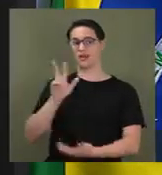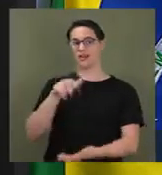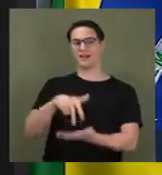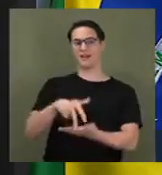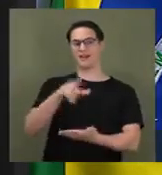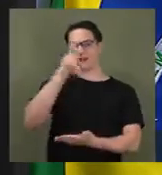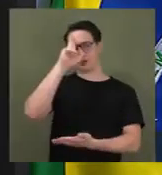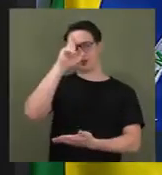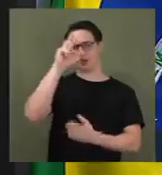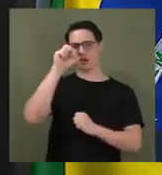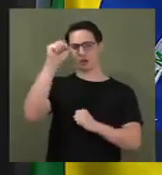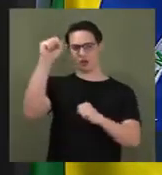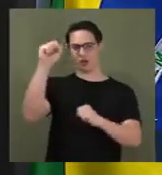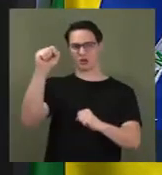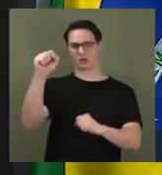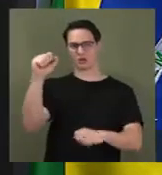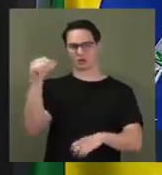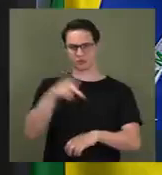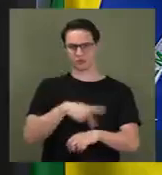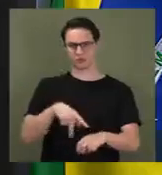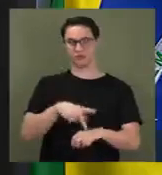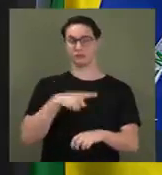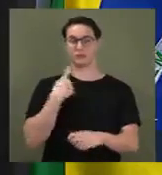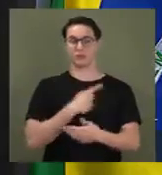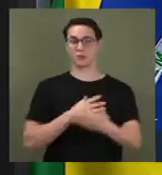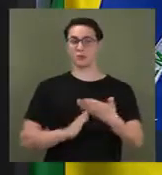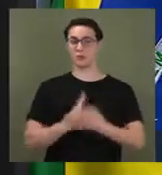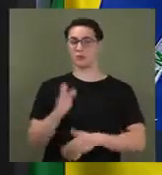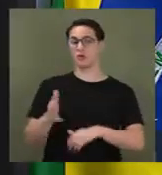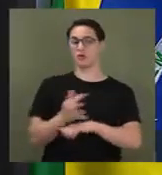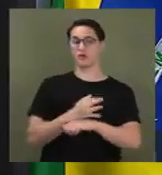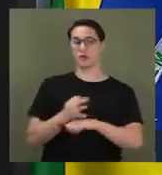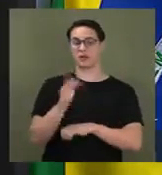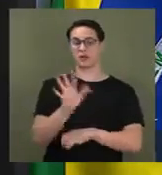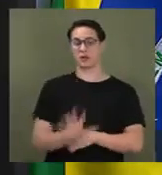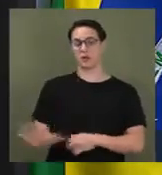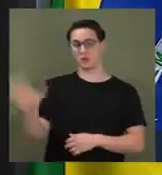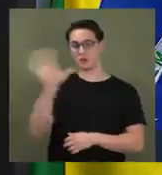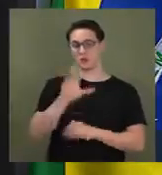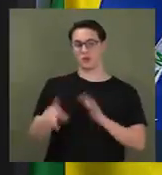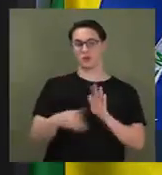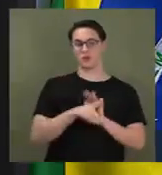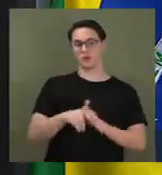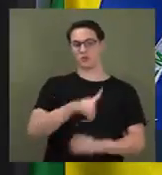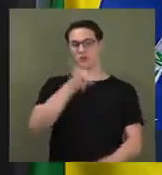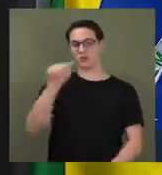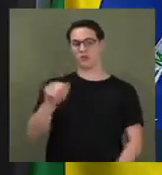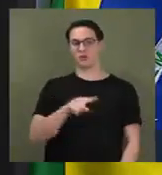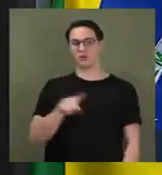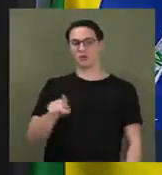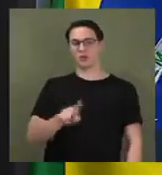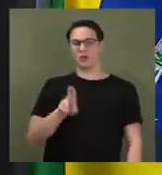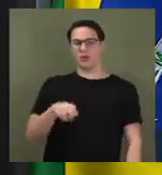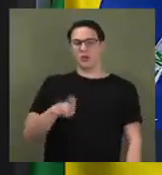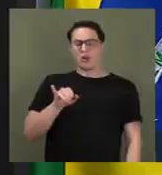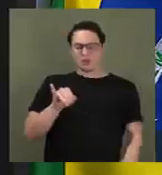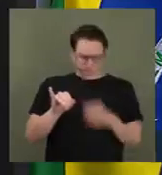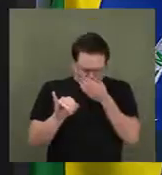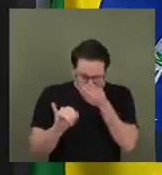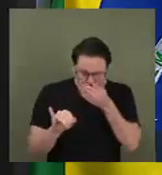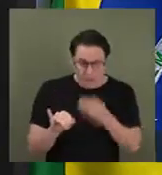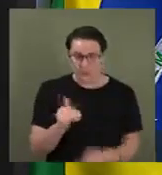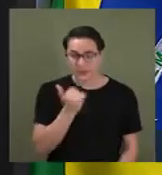Senado que aprovamos o feriado nacional de Zumbi e da consciência negra em 20 de